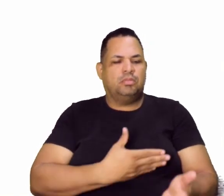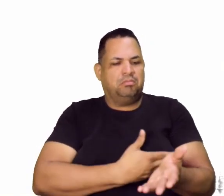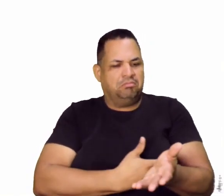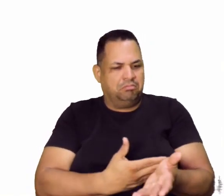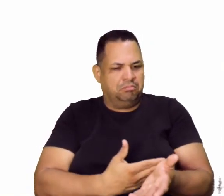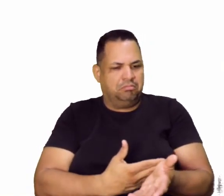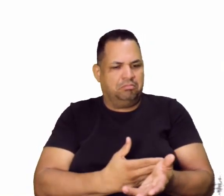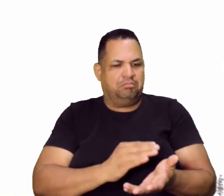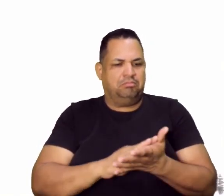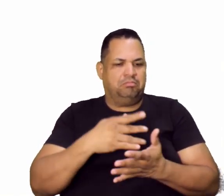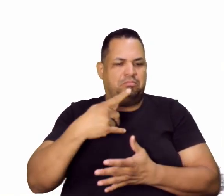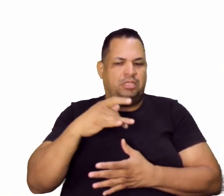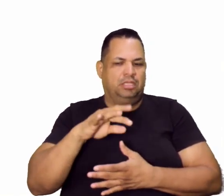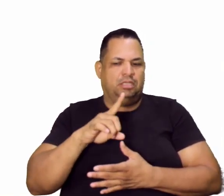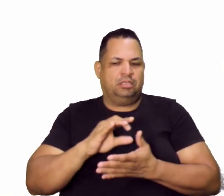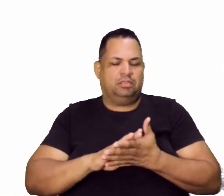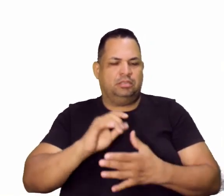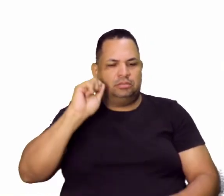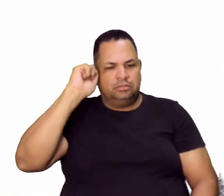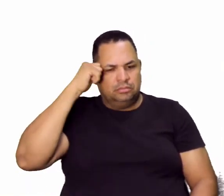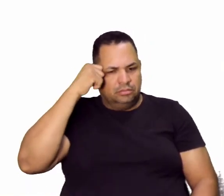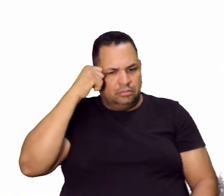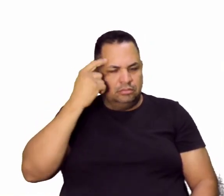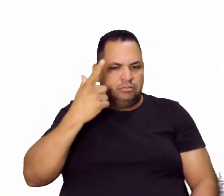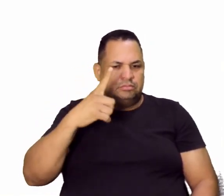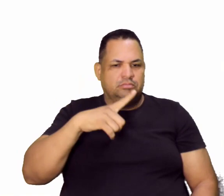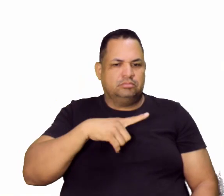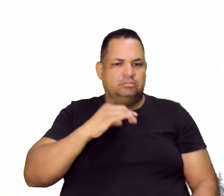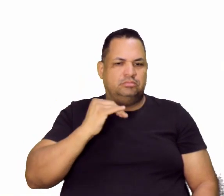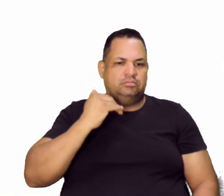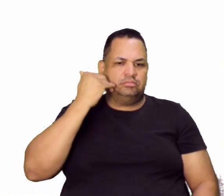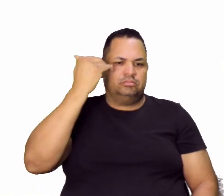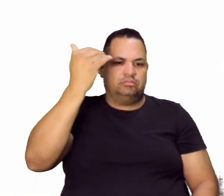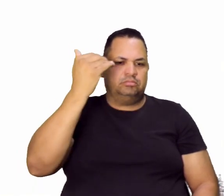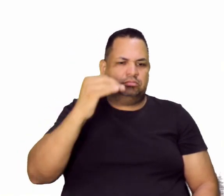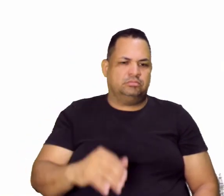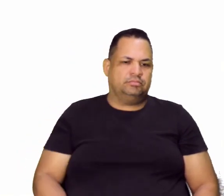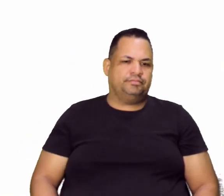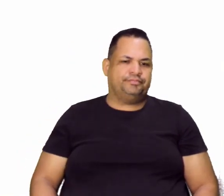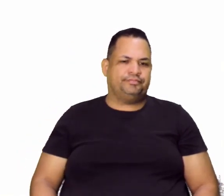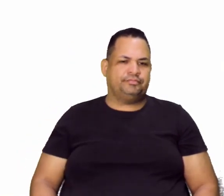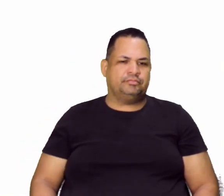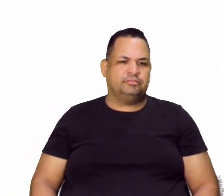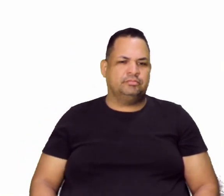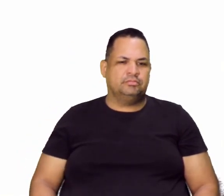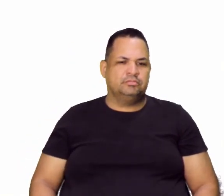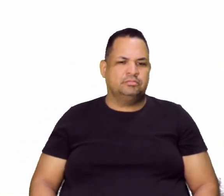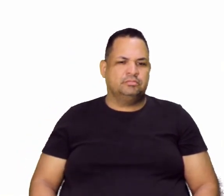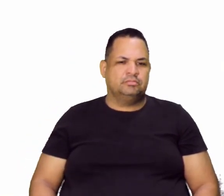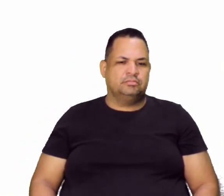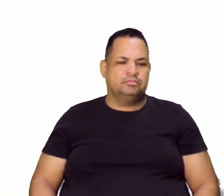brancas, pardas, negras. Ao fundo tem aqui uma espécie de